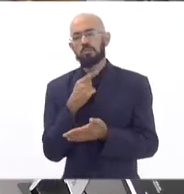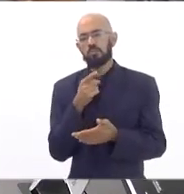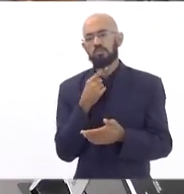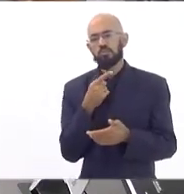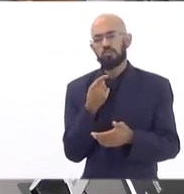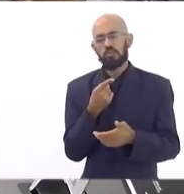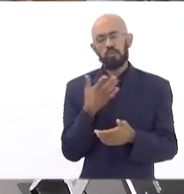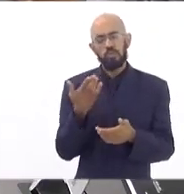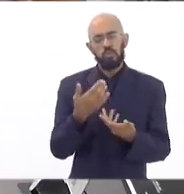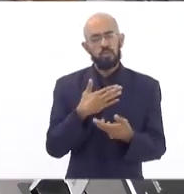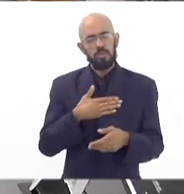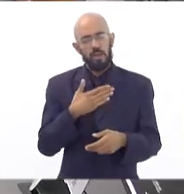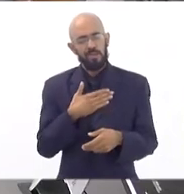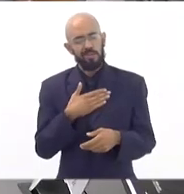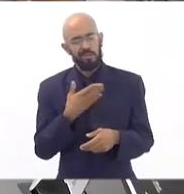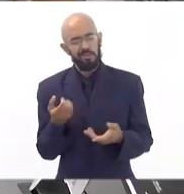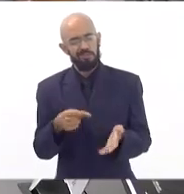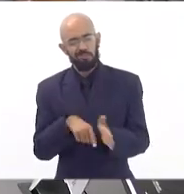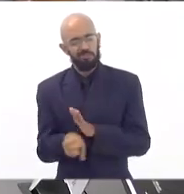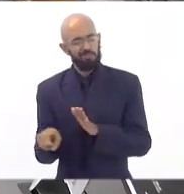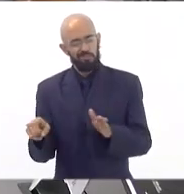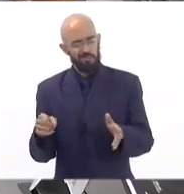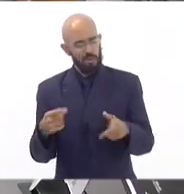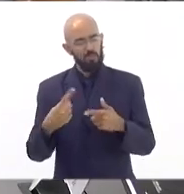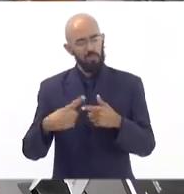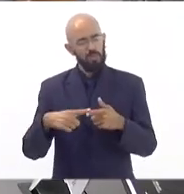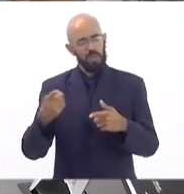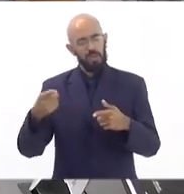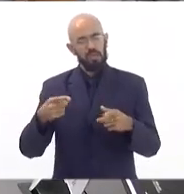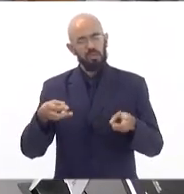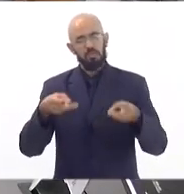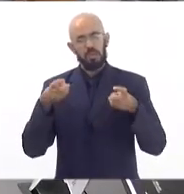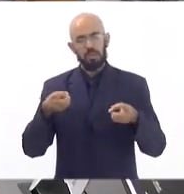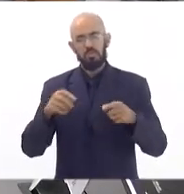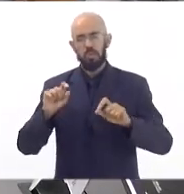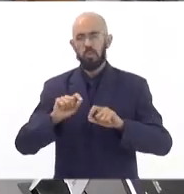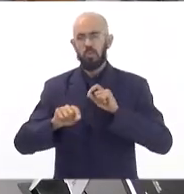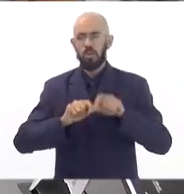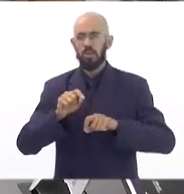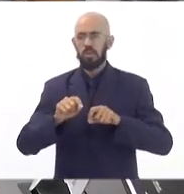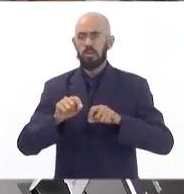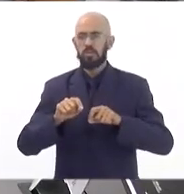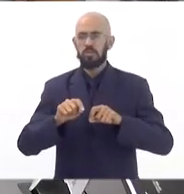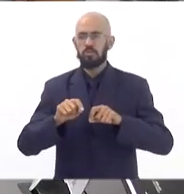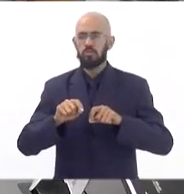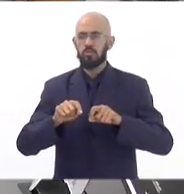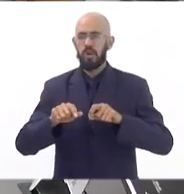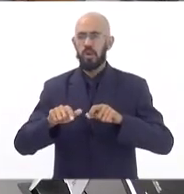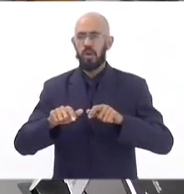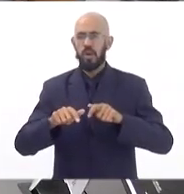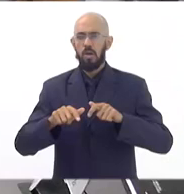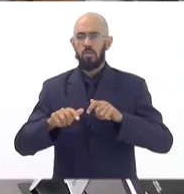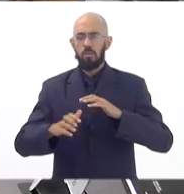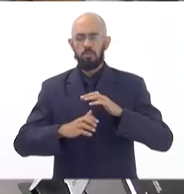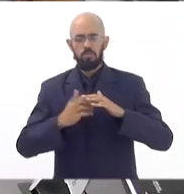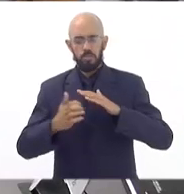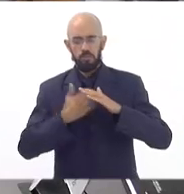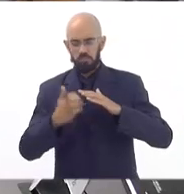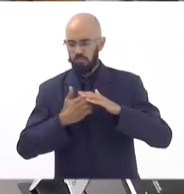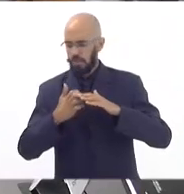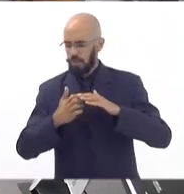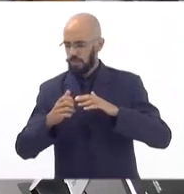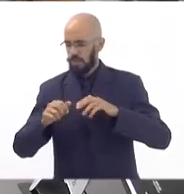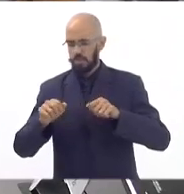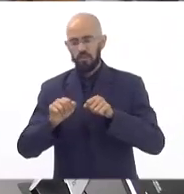refletir com os senhores porque na verdade ficou demonstrado aqui que são atividade Empresarial está causando prejuízos a quase um milhão